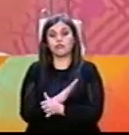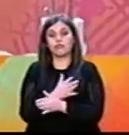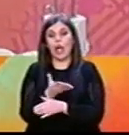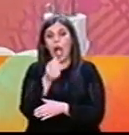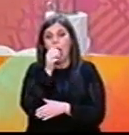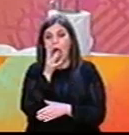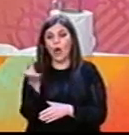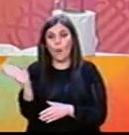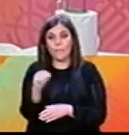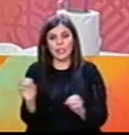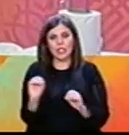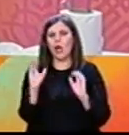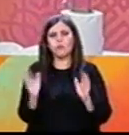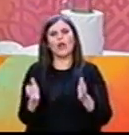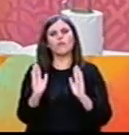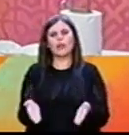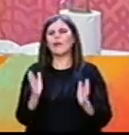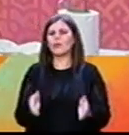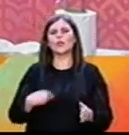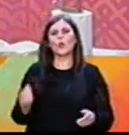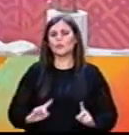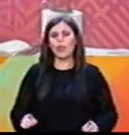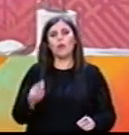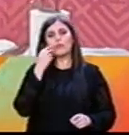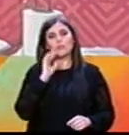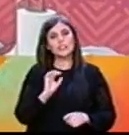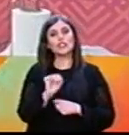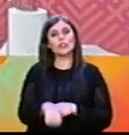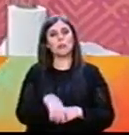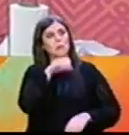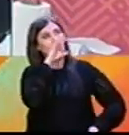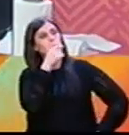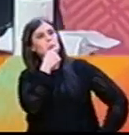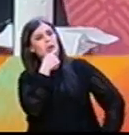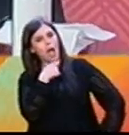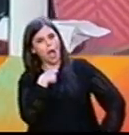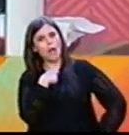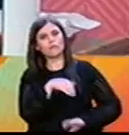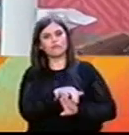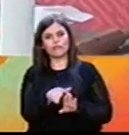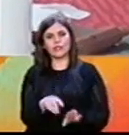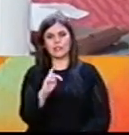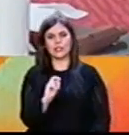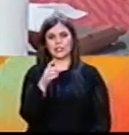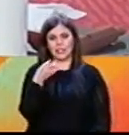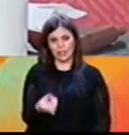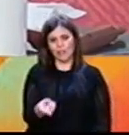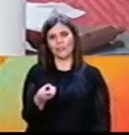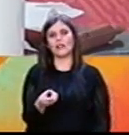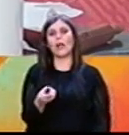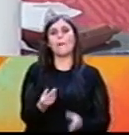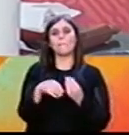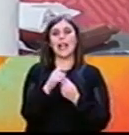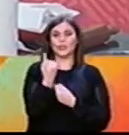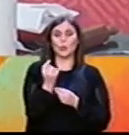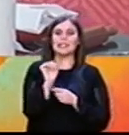não é nada? Não. Não te preocupes. É assim que, vais ter assim que massa, funciona? É assim que funciona. Vais ter massa de rissóis. Para os 39 rissóis, Para os 39 mais um,